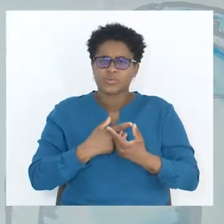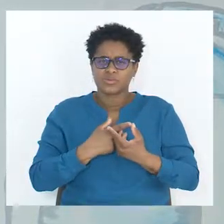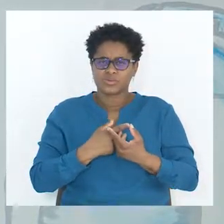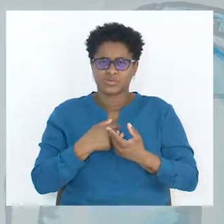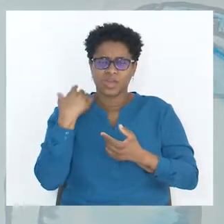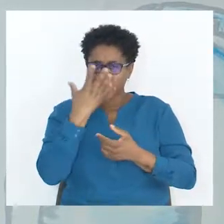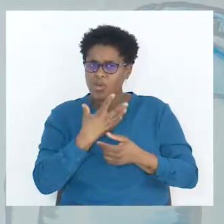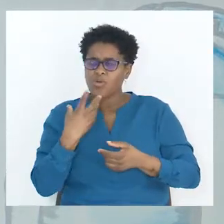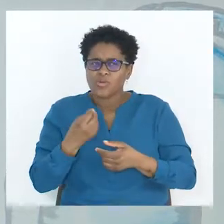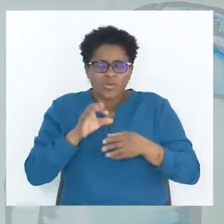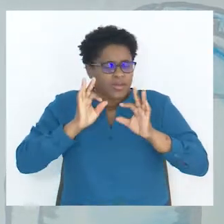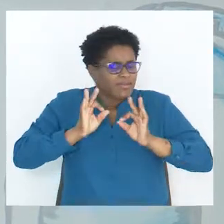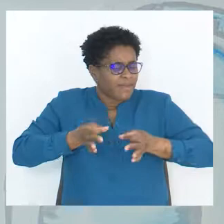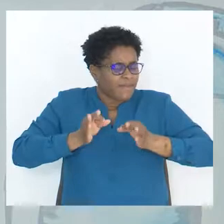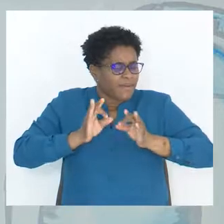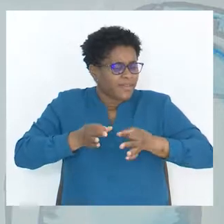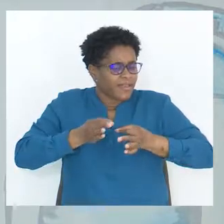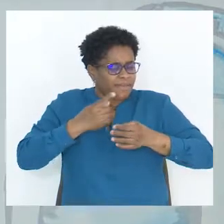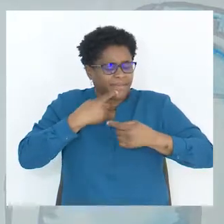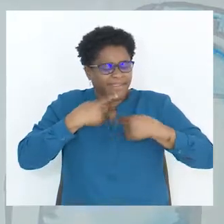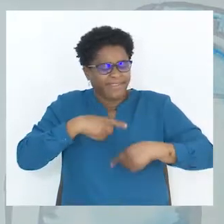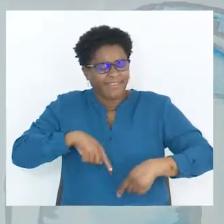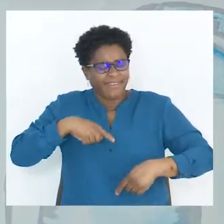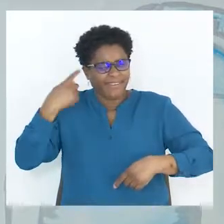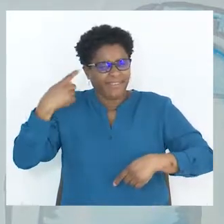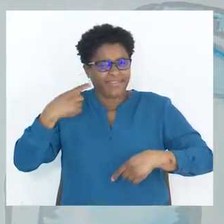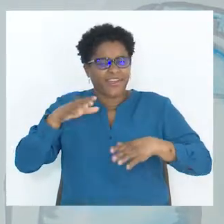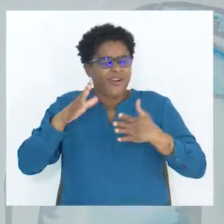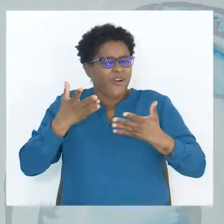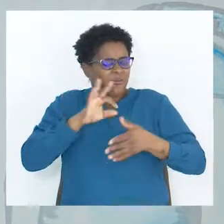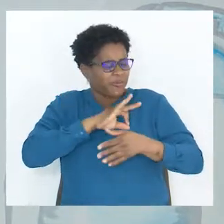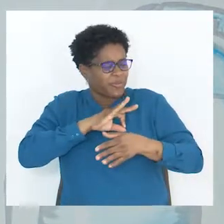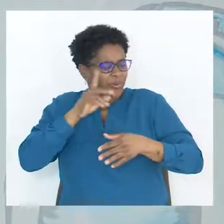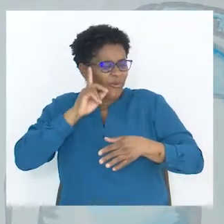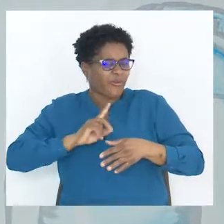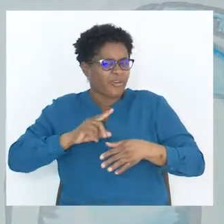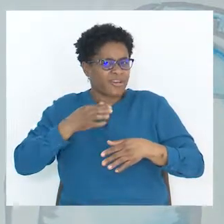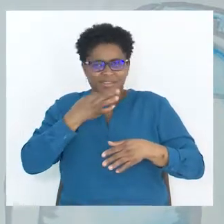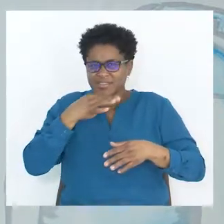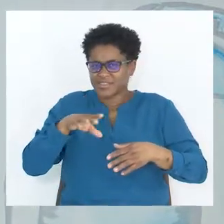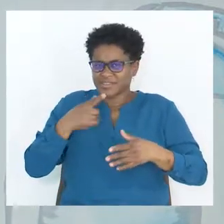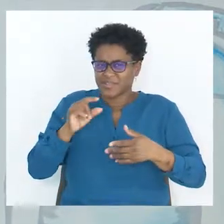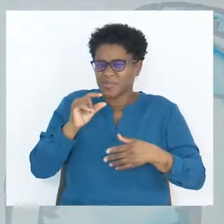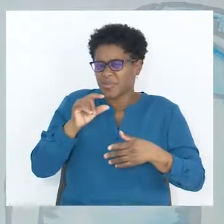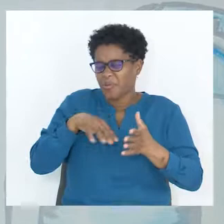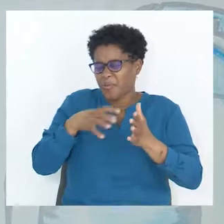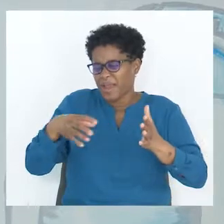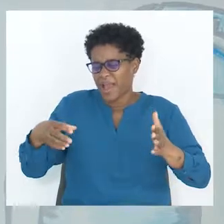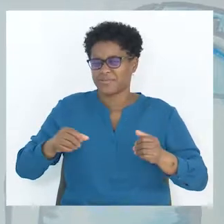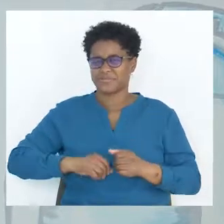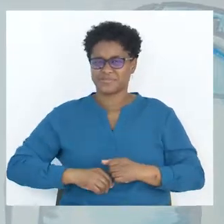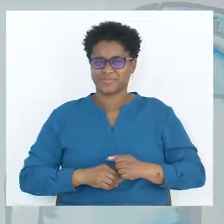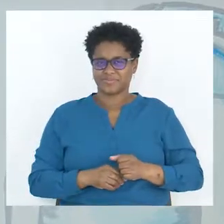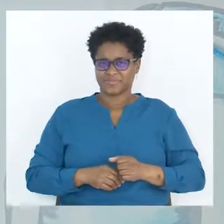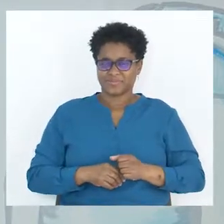alunos sempre reclamam. Oh, professora, esta matéria é um bocado